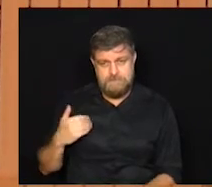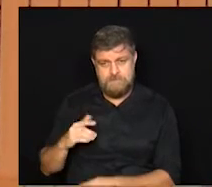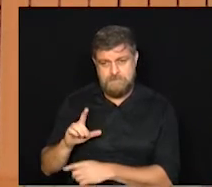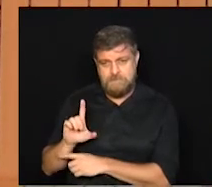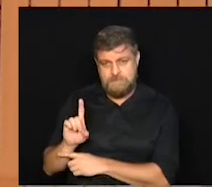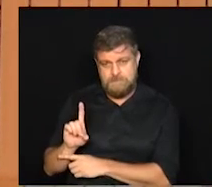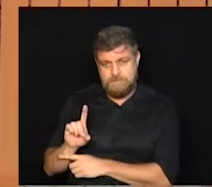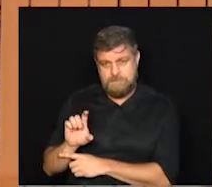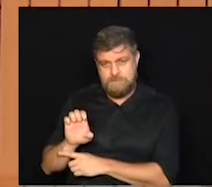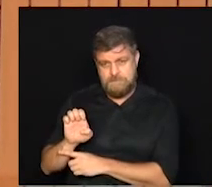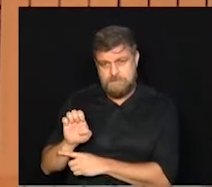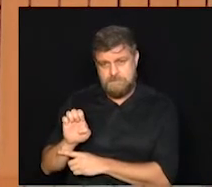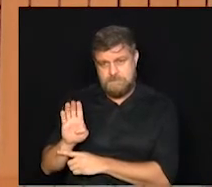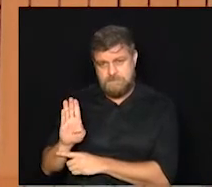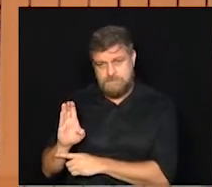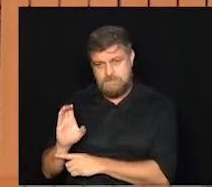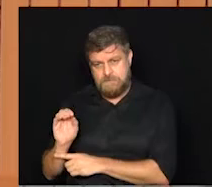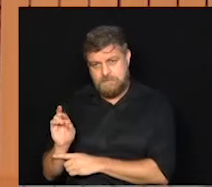Oi, Débora, tudo bem?